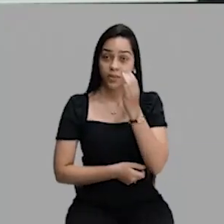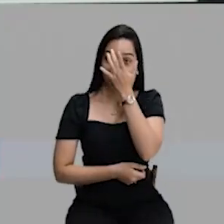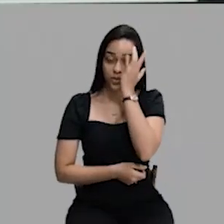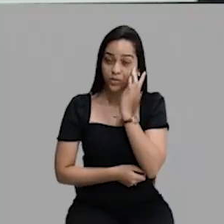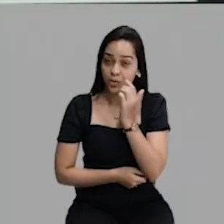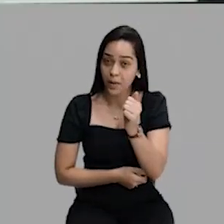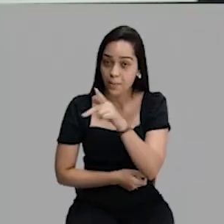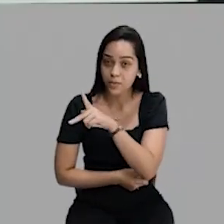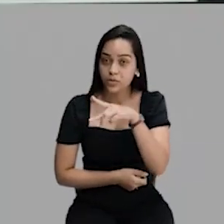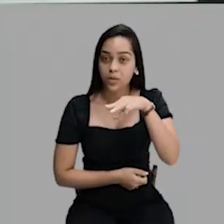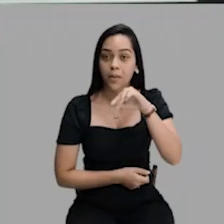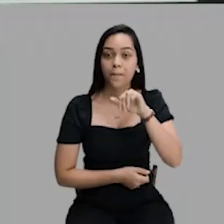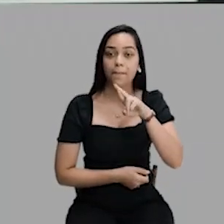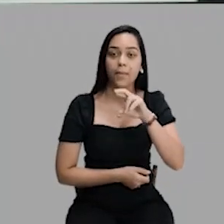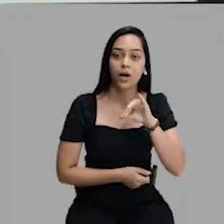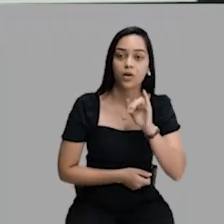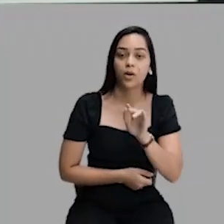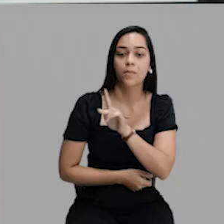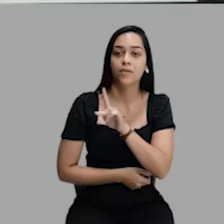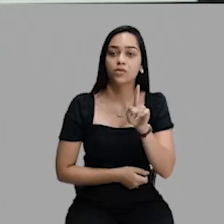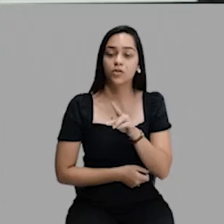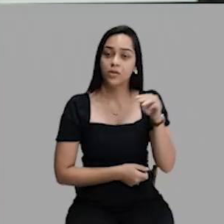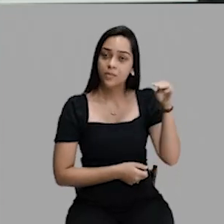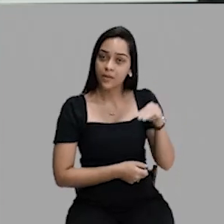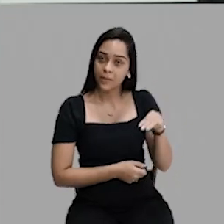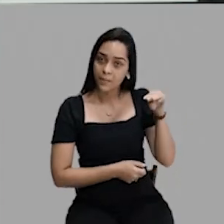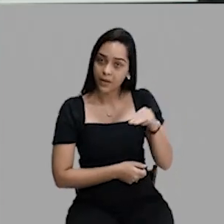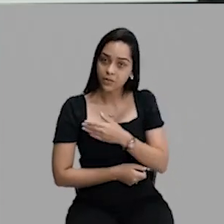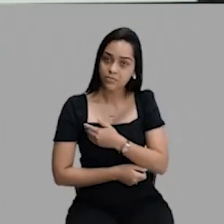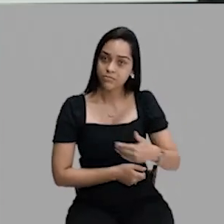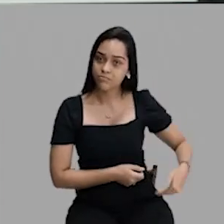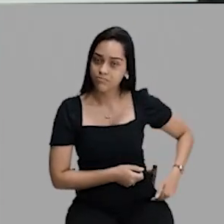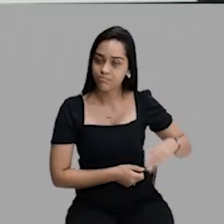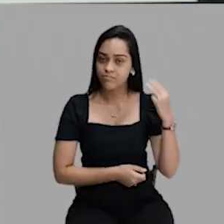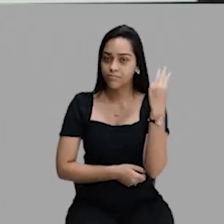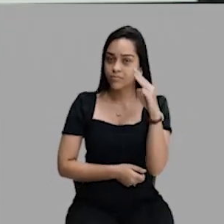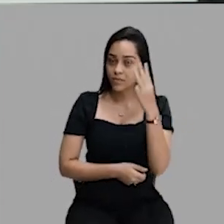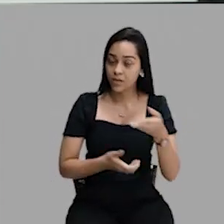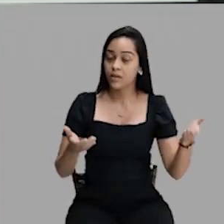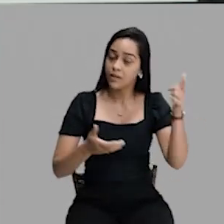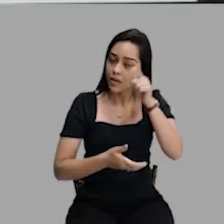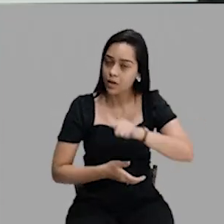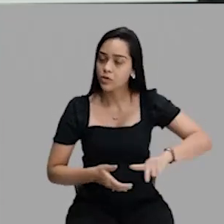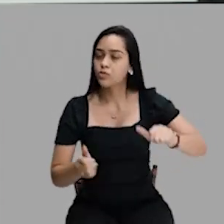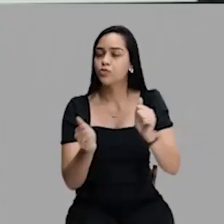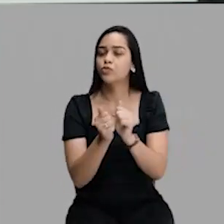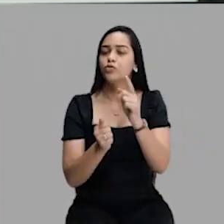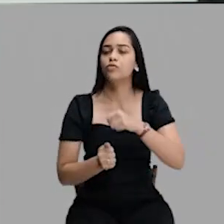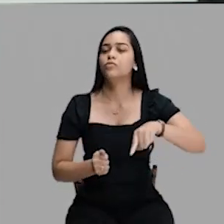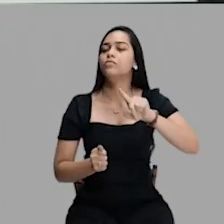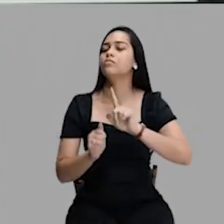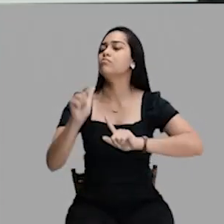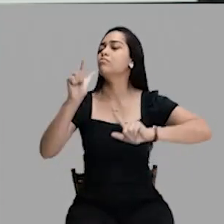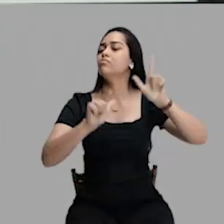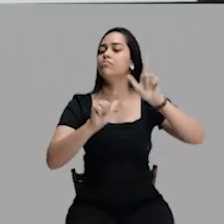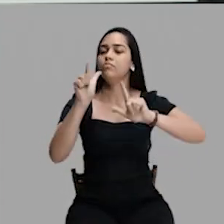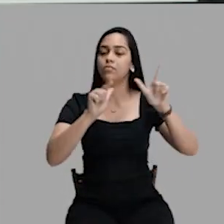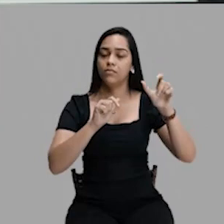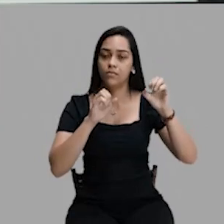Olá pessoal, aqui é o professor Maroni Beckman, professor de matemática da Rede Estadual de Ensino. Estamos mais uma vez com vocês aqui na